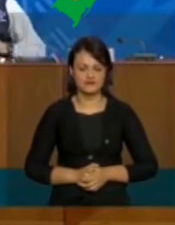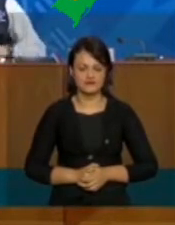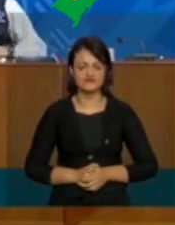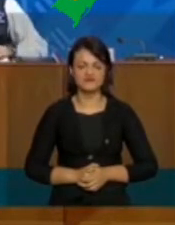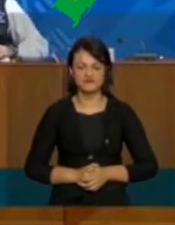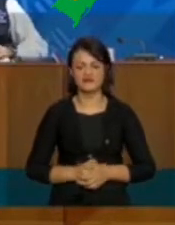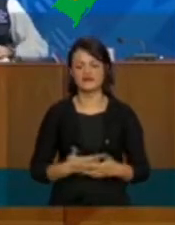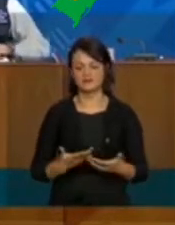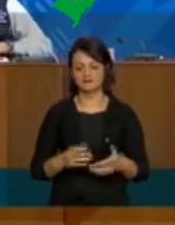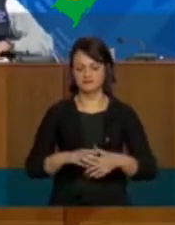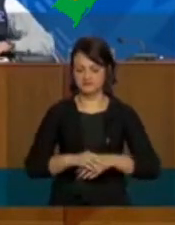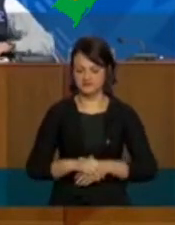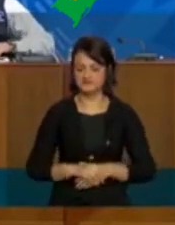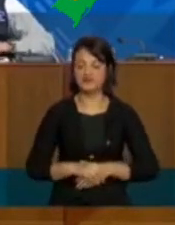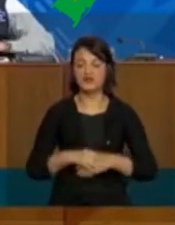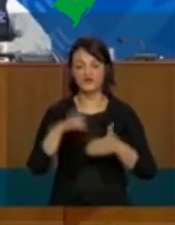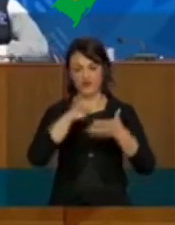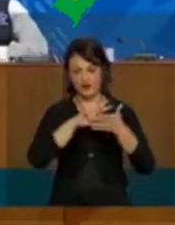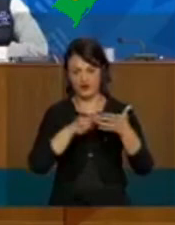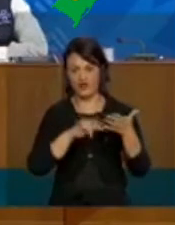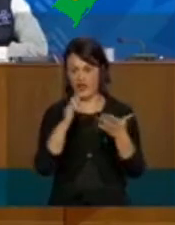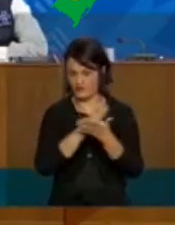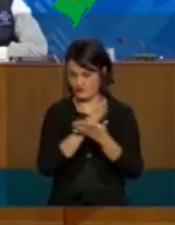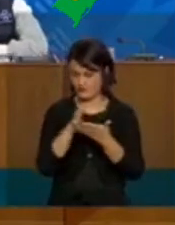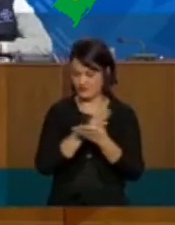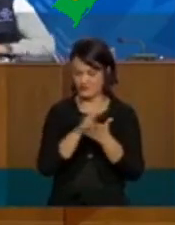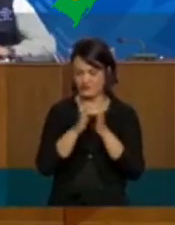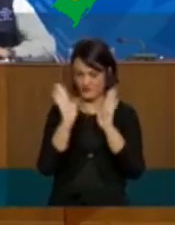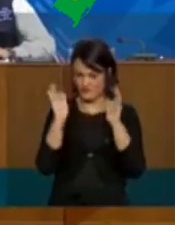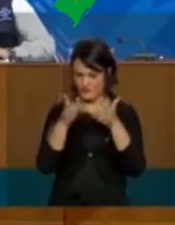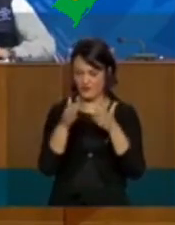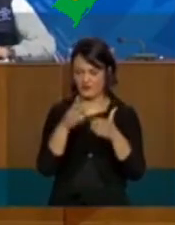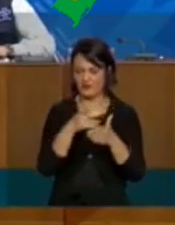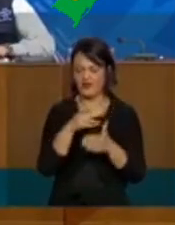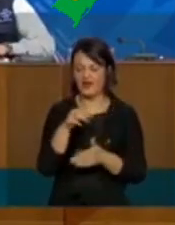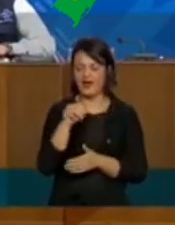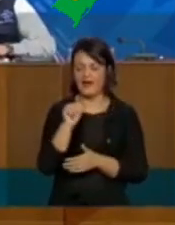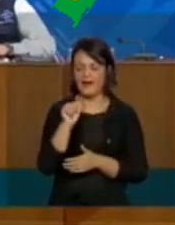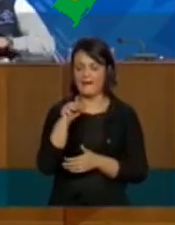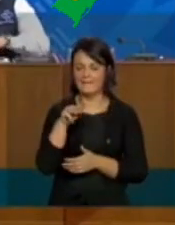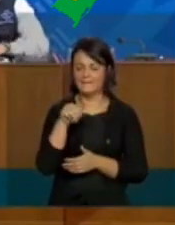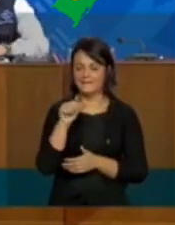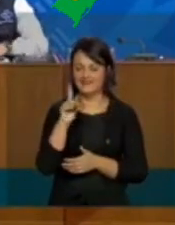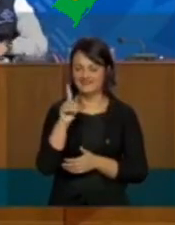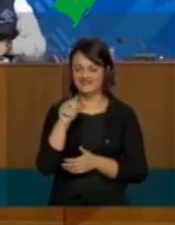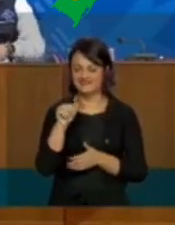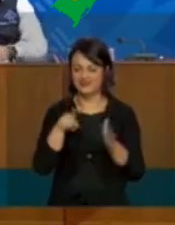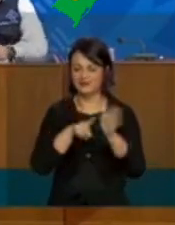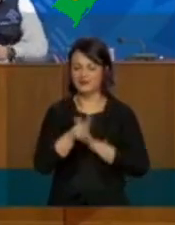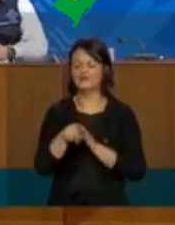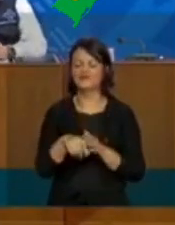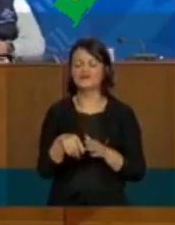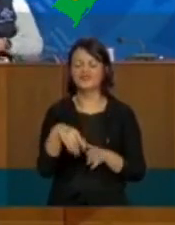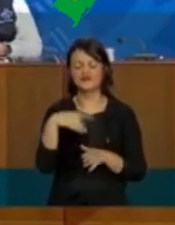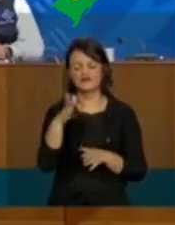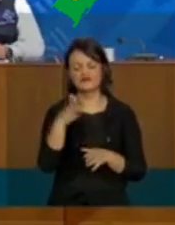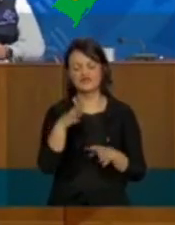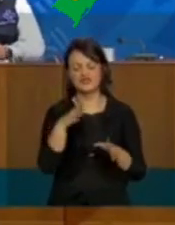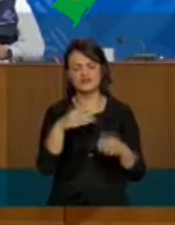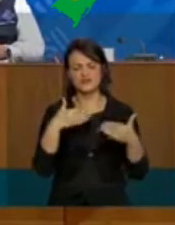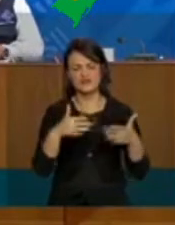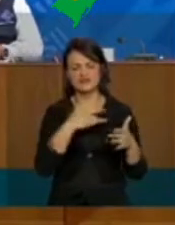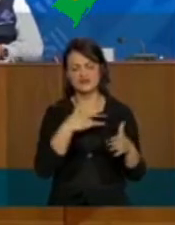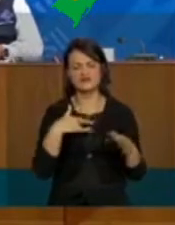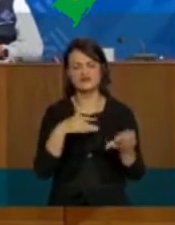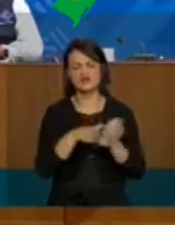Vamos lá. Eu vou ler algumas aqui que são direcionadas para vocês. Amanda Miléo, Gazeta do Povo. Qual a orientação do Ministério da